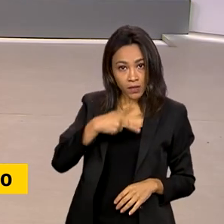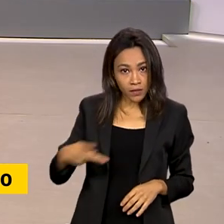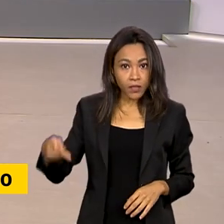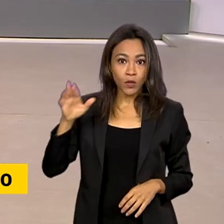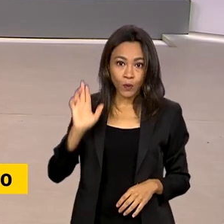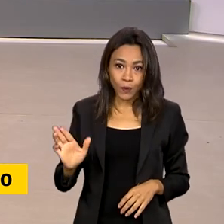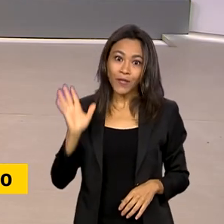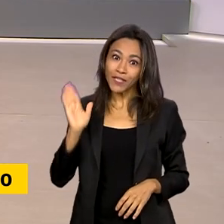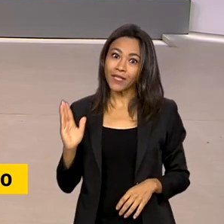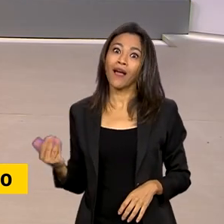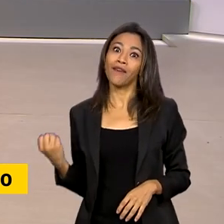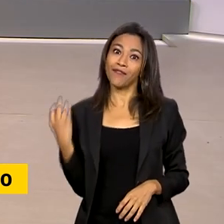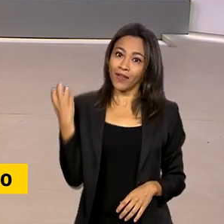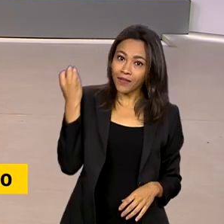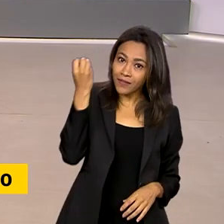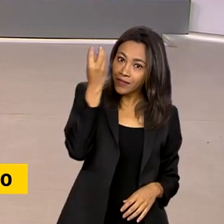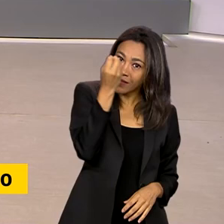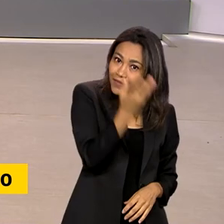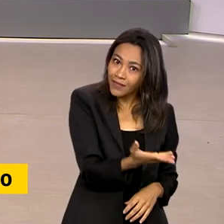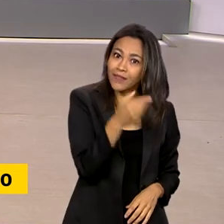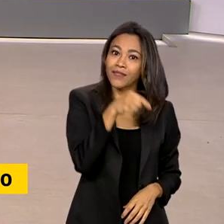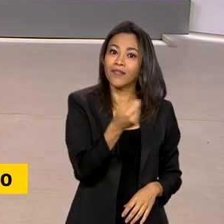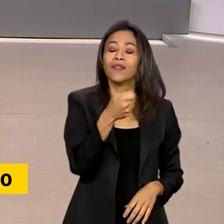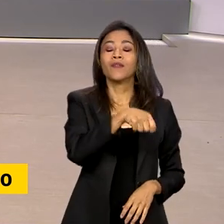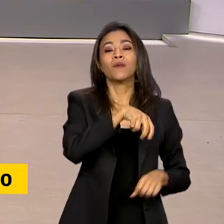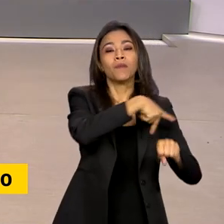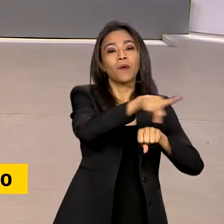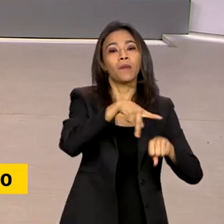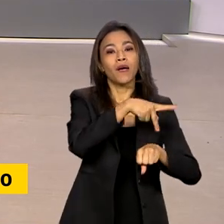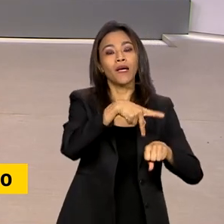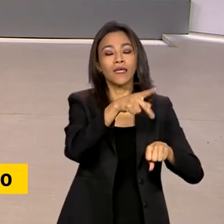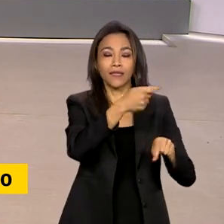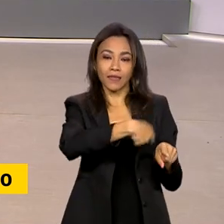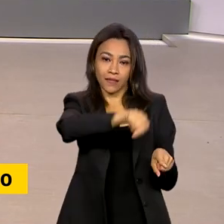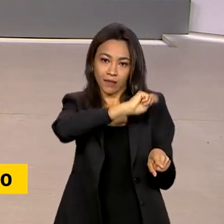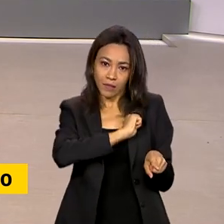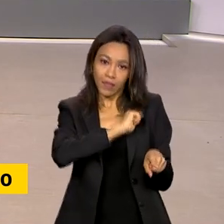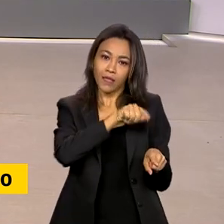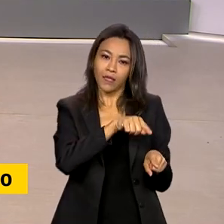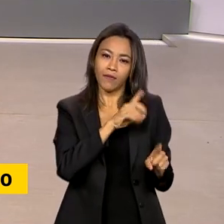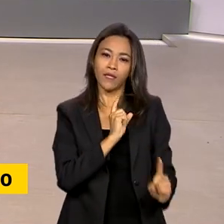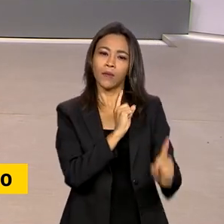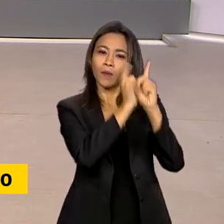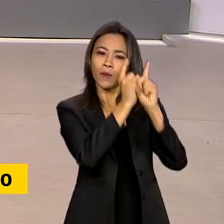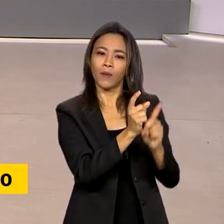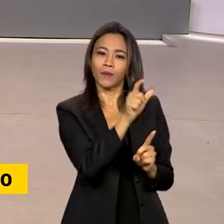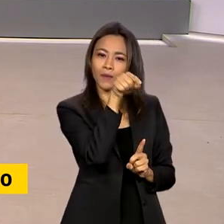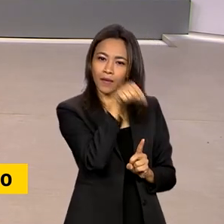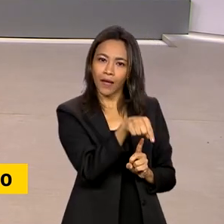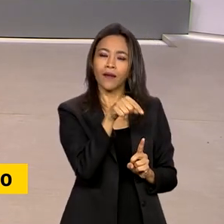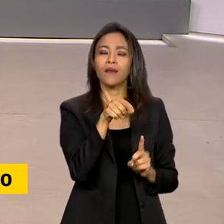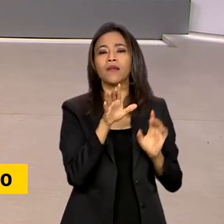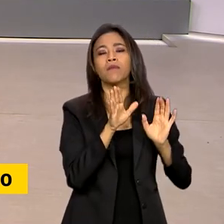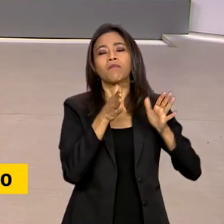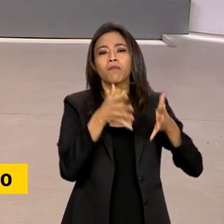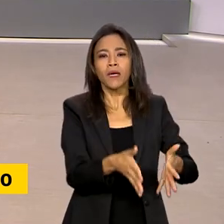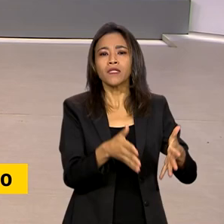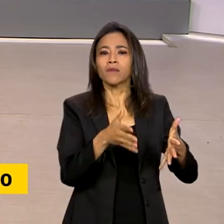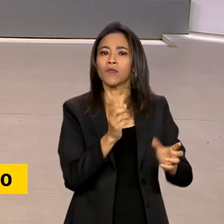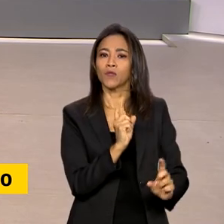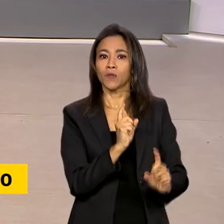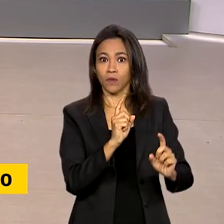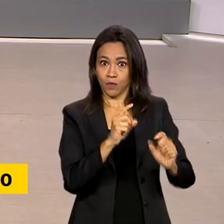caminho de Madrid, onde se encontra com o primeiro-ministro espanhol e participa de um evento com empresários. Quem está lá na capital